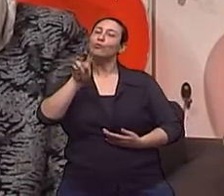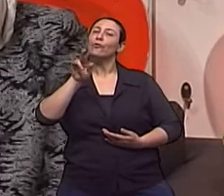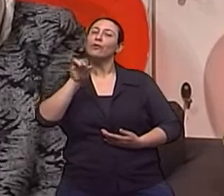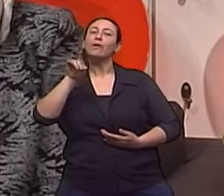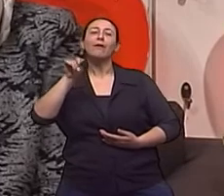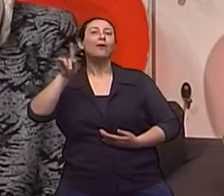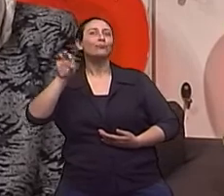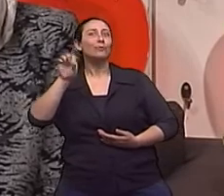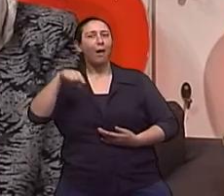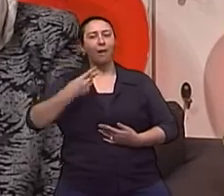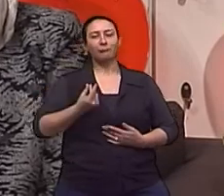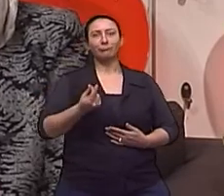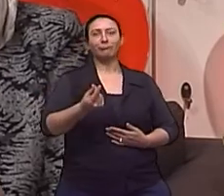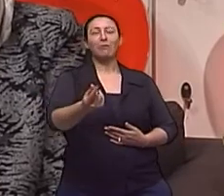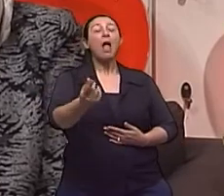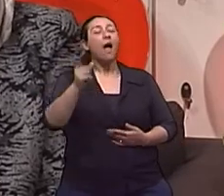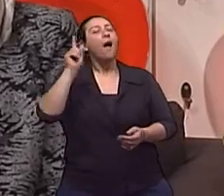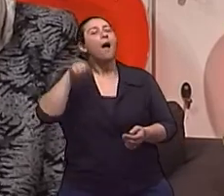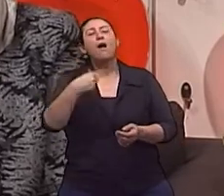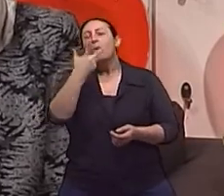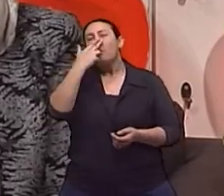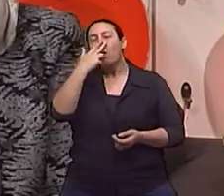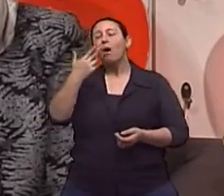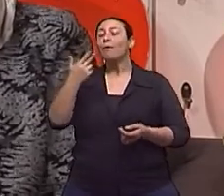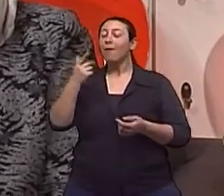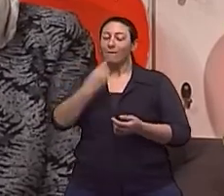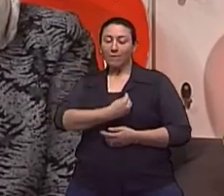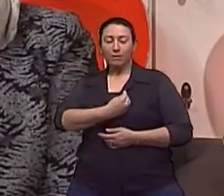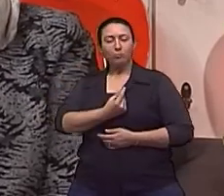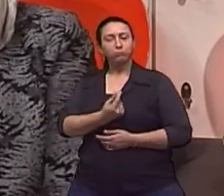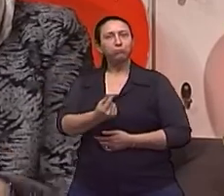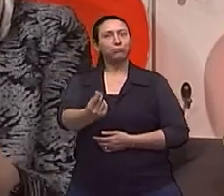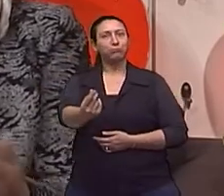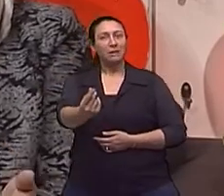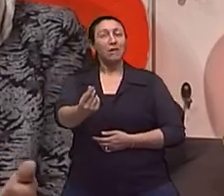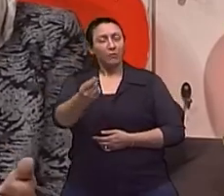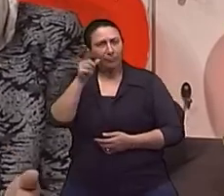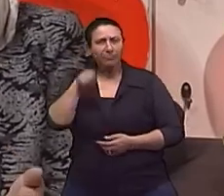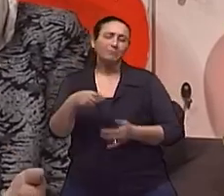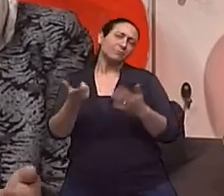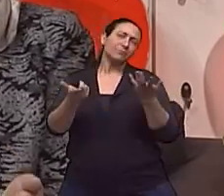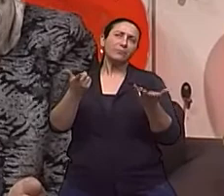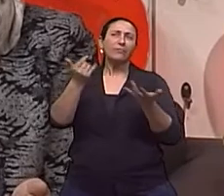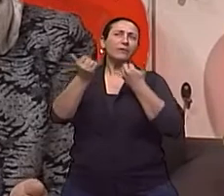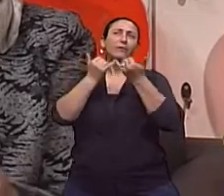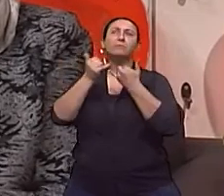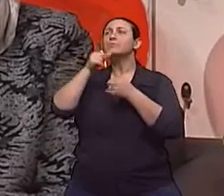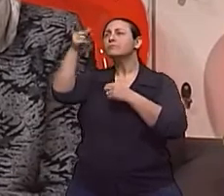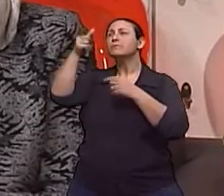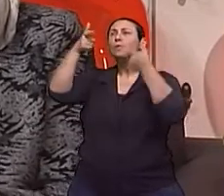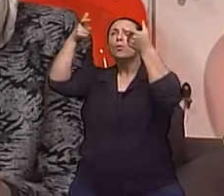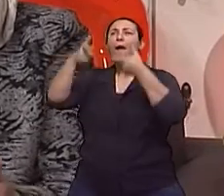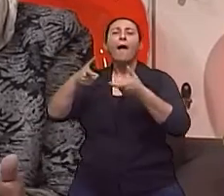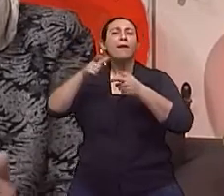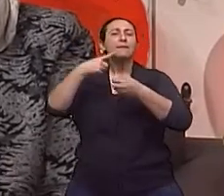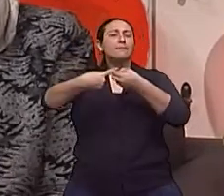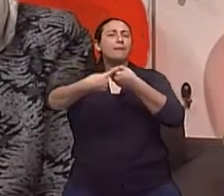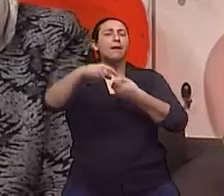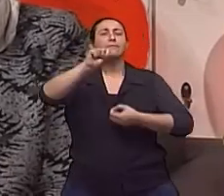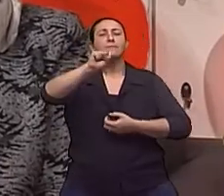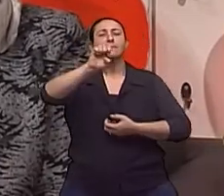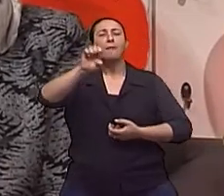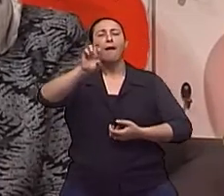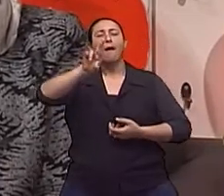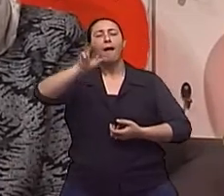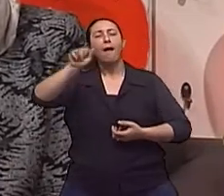uma determinada a população tem a tendência de viver a por exemplo Quem mora em Serra Leoa hoje a tendência